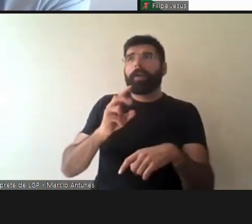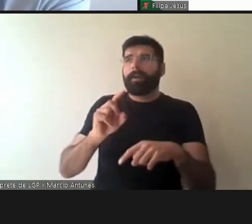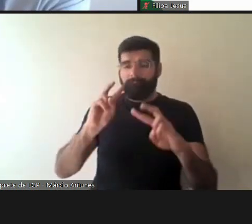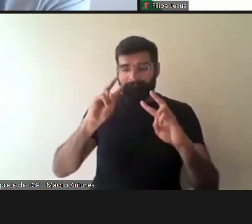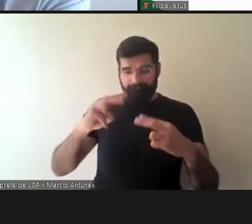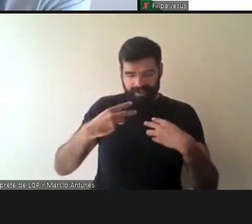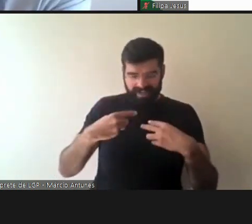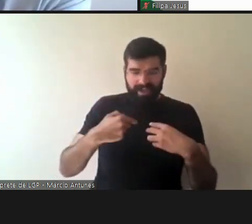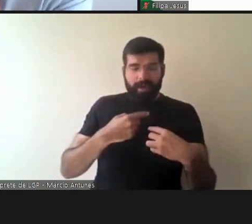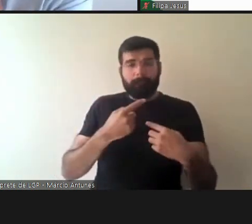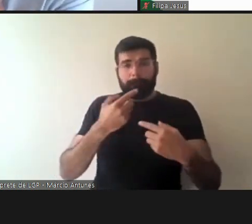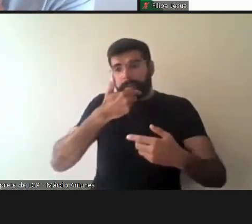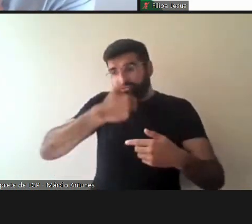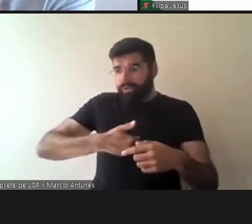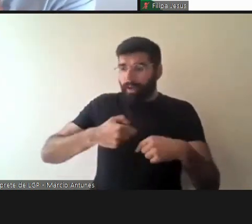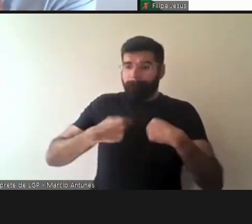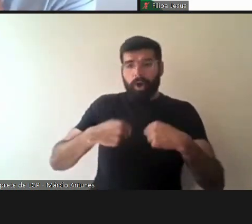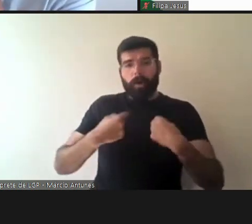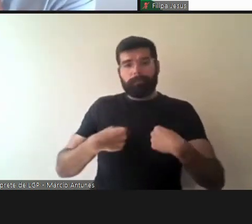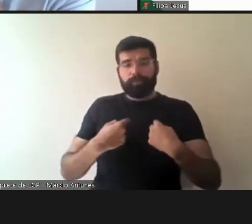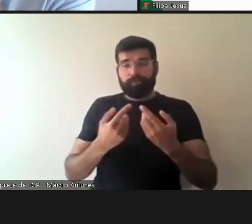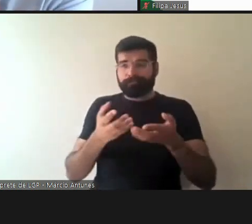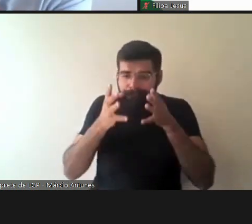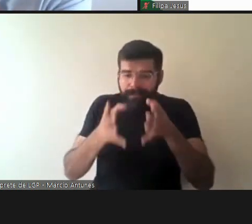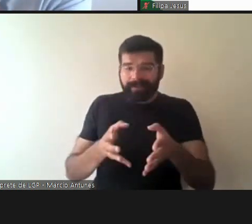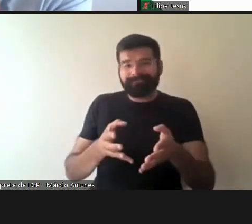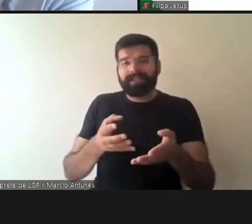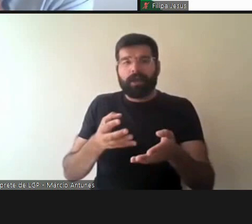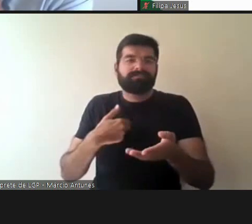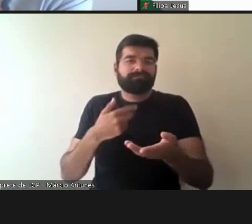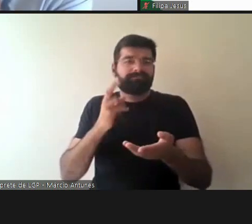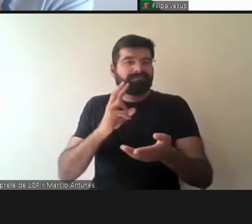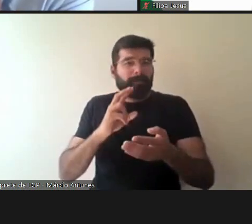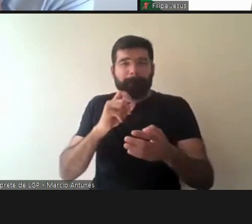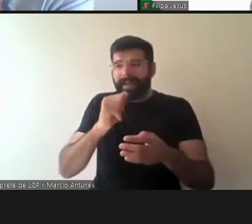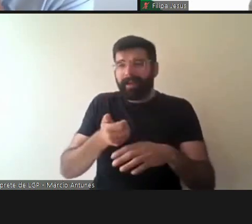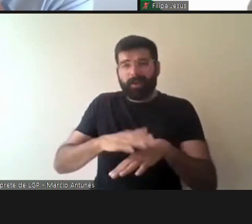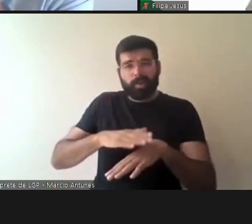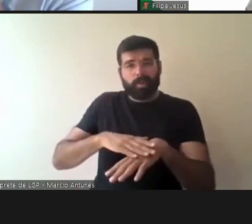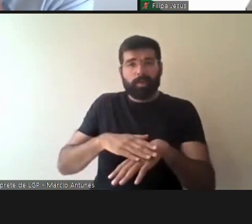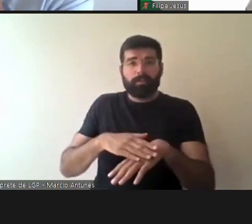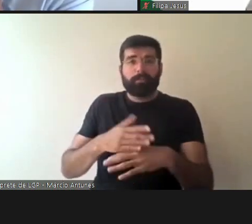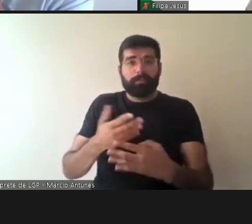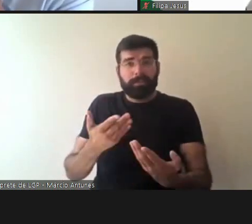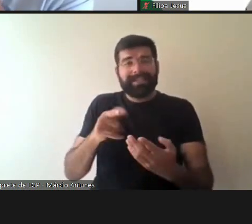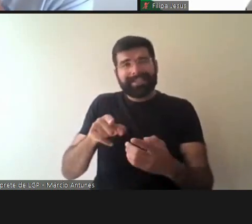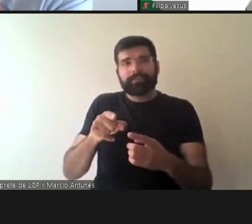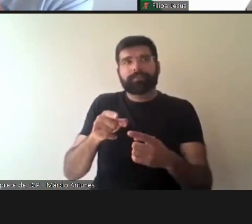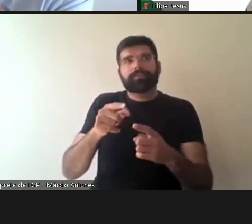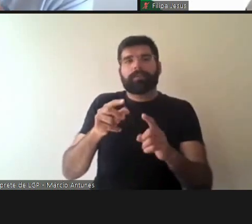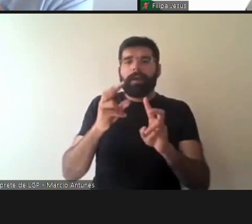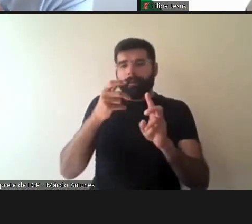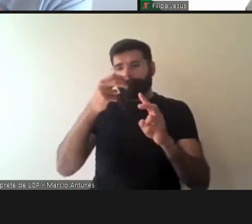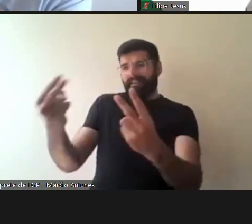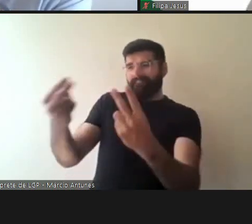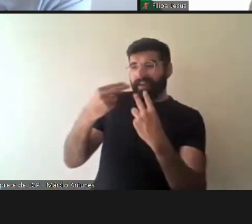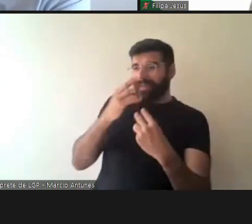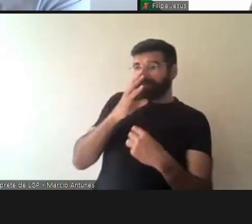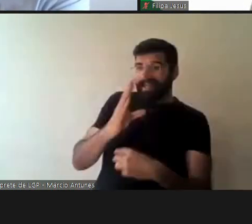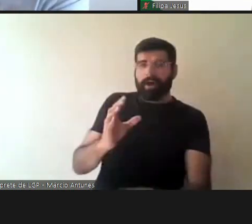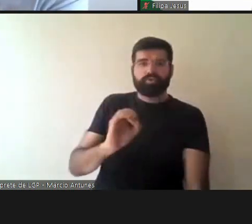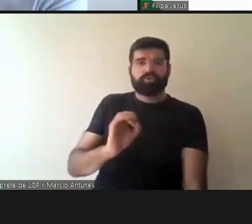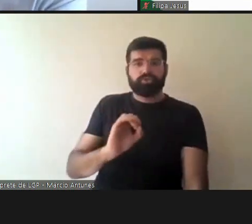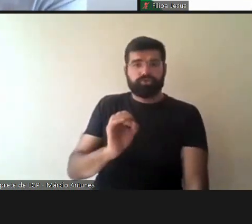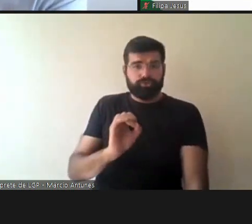para progredir numa carreira, quando muitas vezes essa percepção não é direta, não há uma